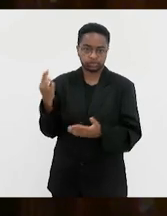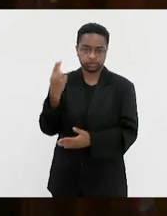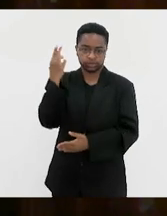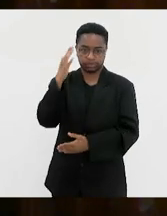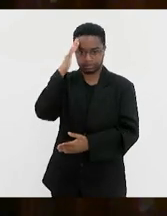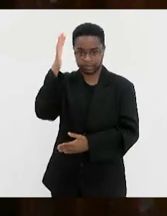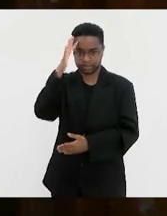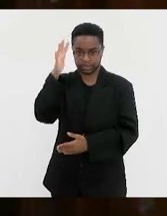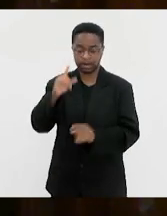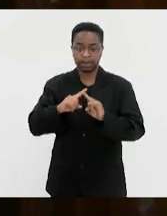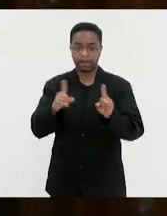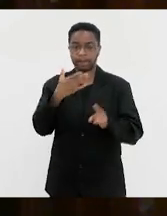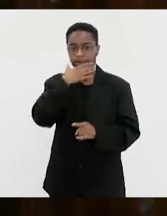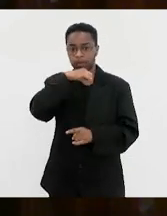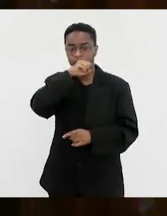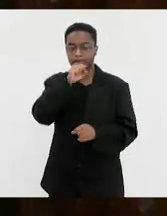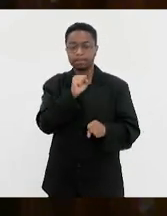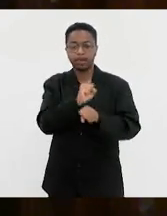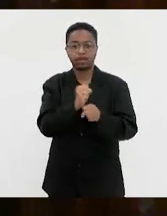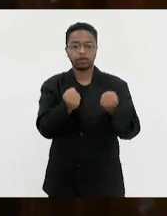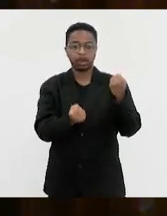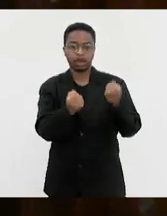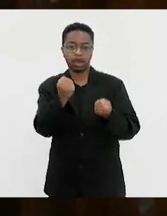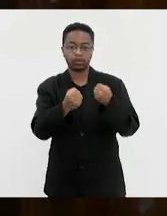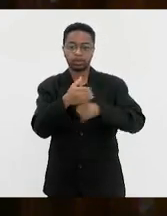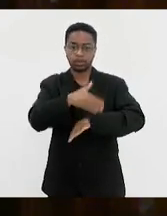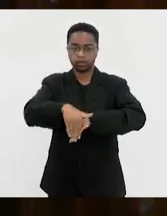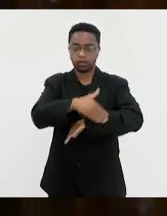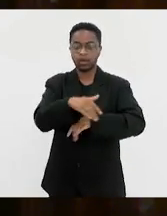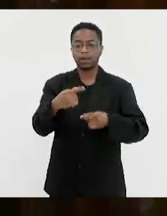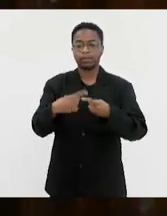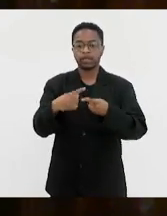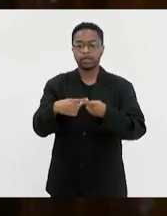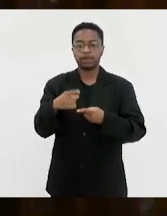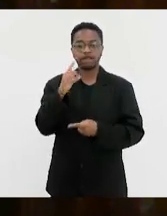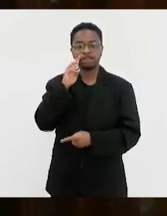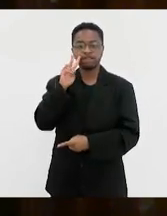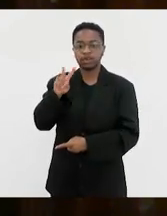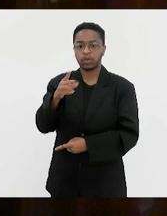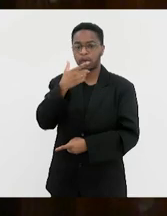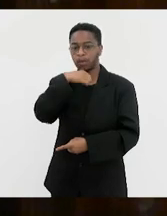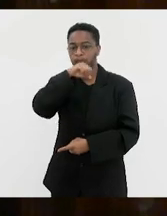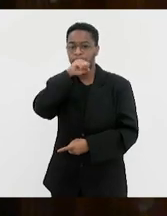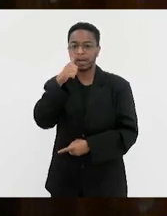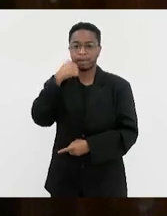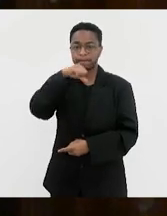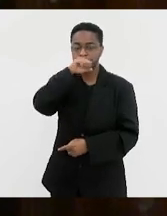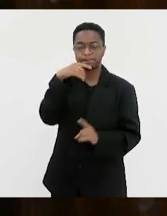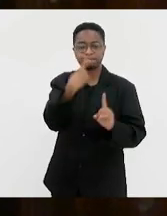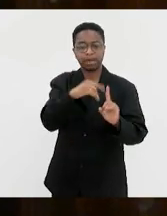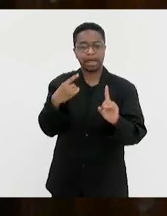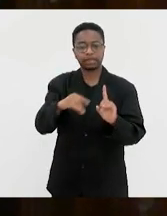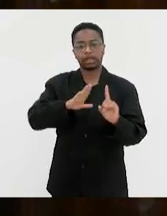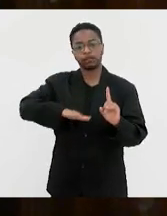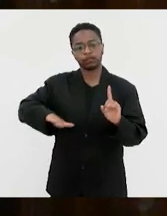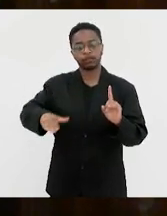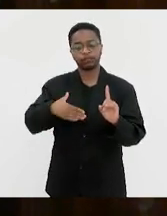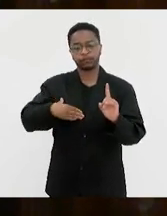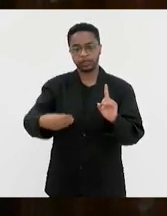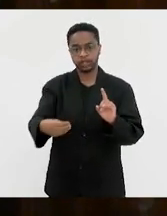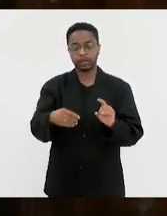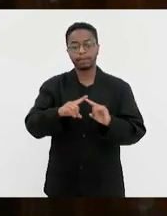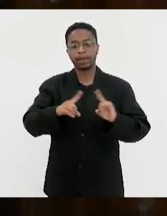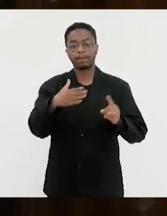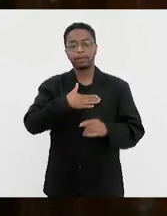carro na rua porque via um pai ou uma mãe batendo no seu filho, e meu pai parava o carro,